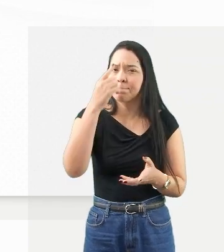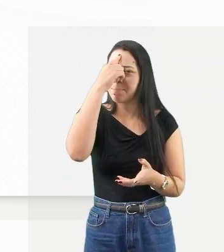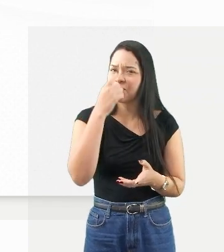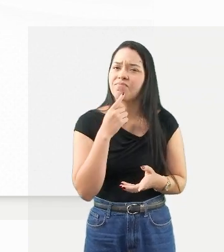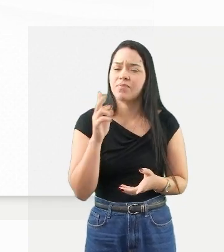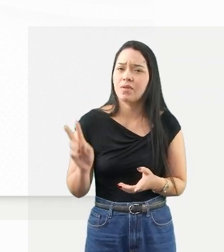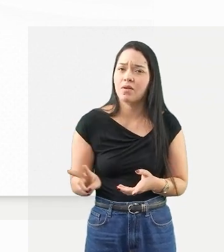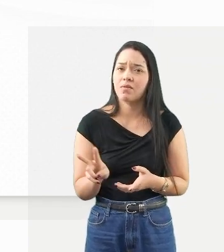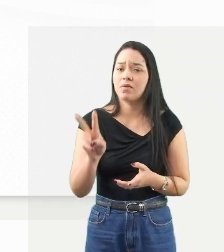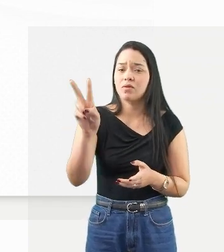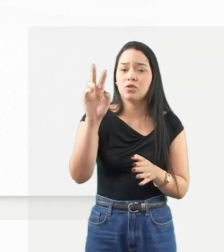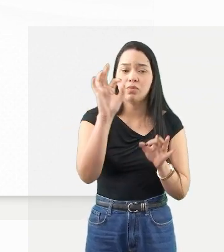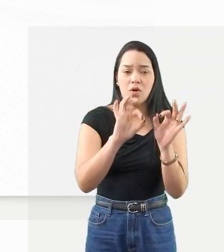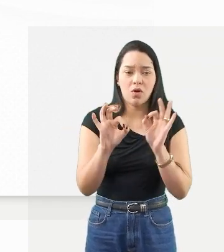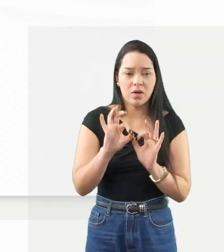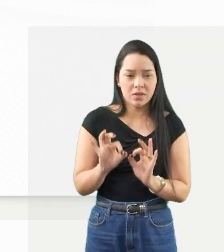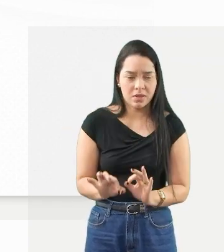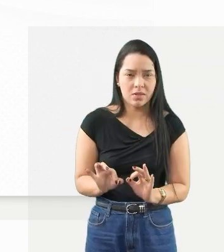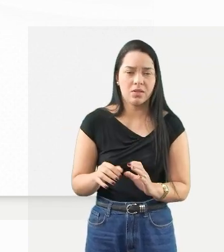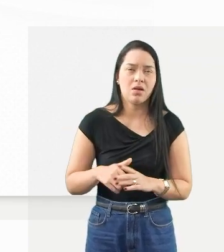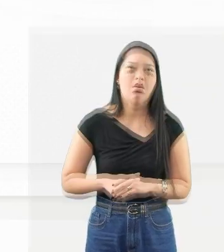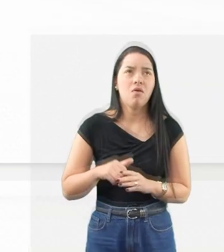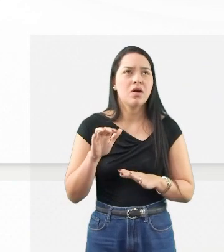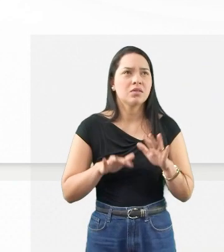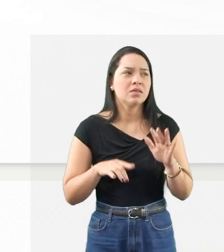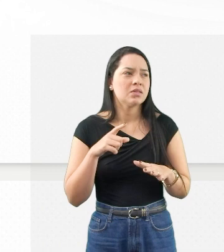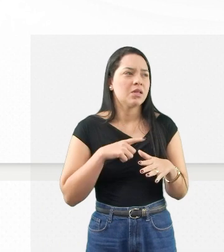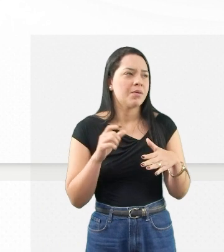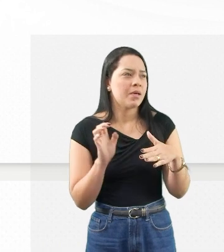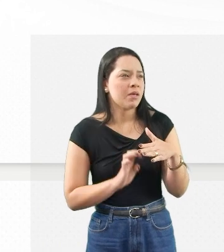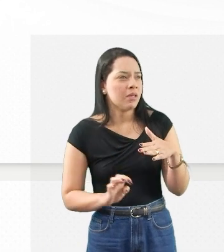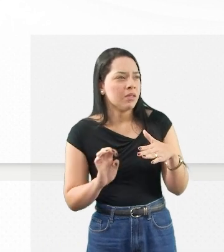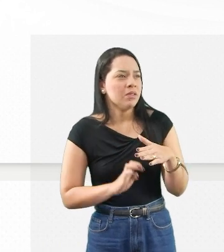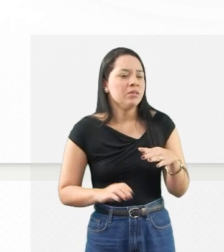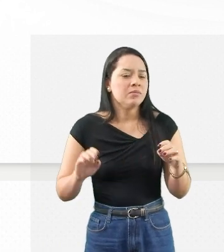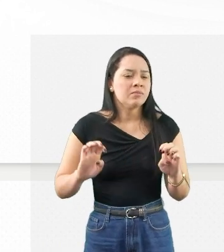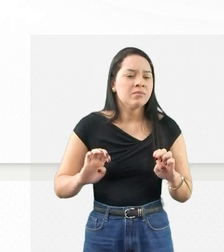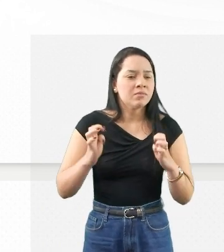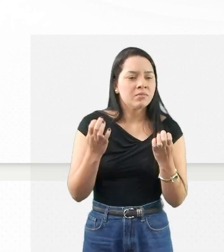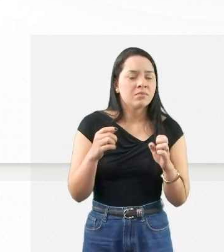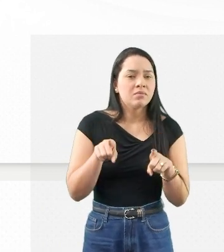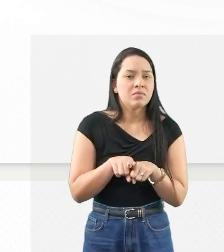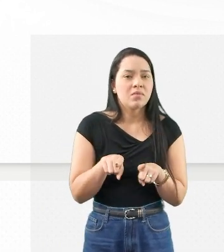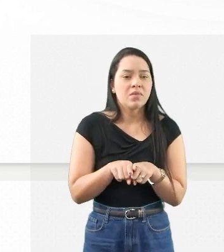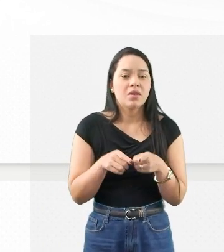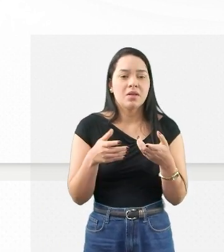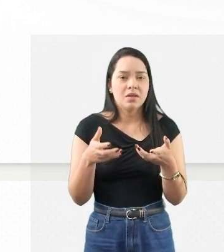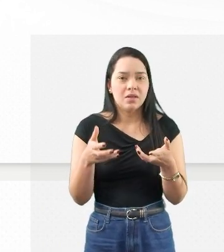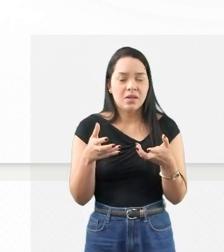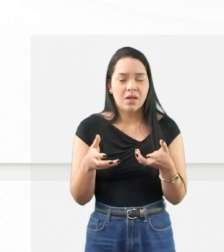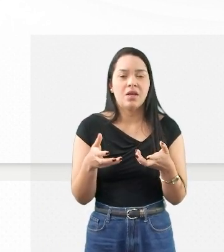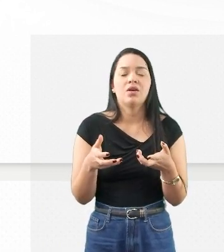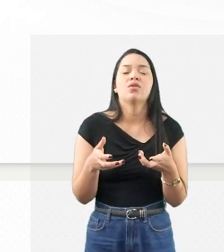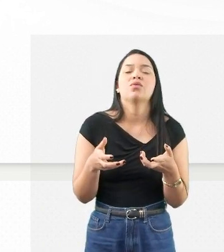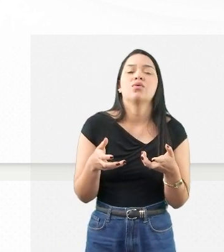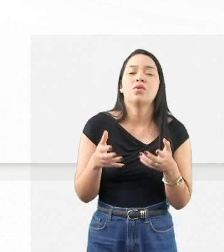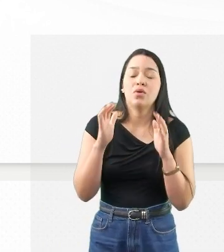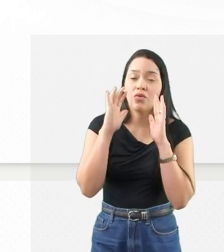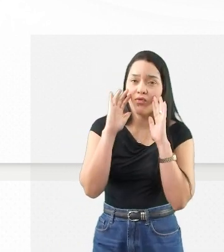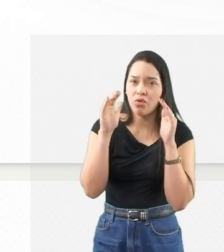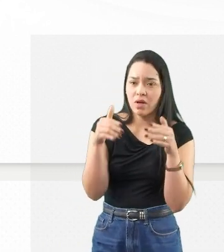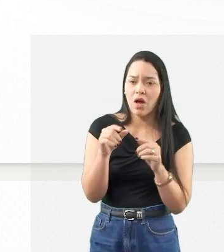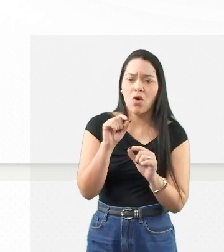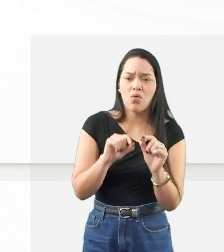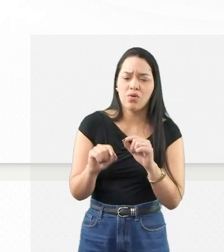valores de uma organização. Às vezes a gente tem uma empresa, tem um evento, e aí eu quero enfatizar o que